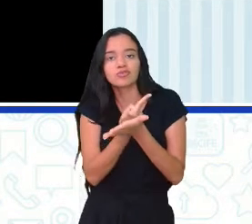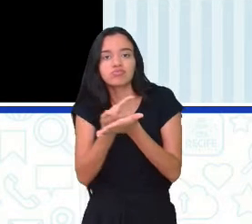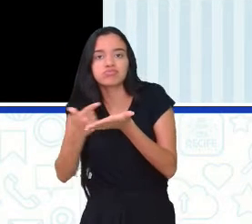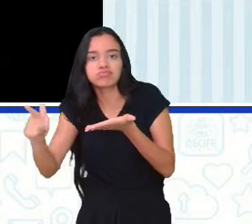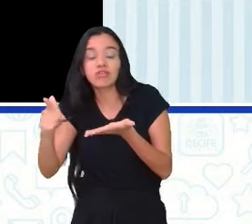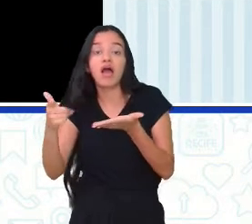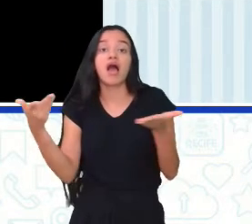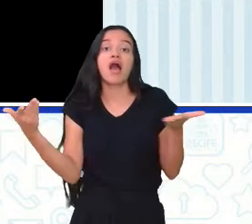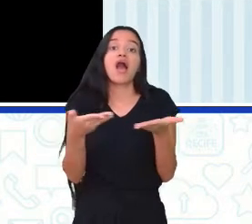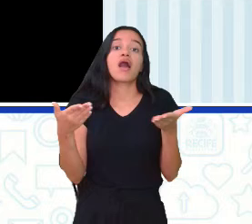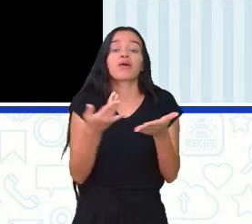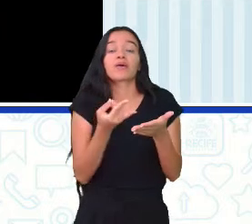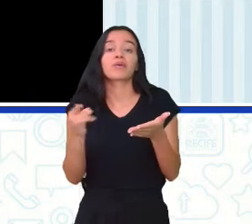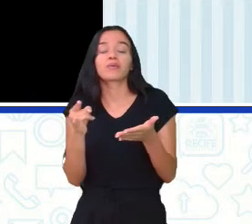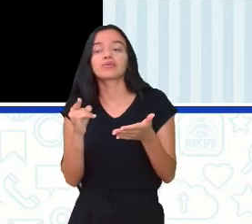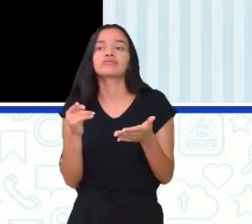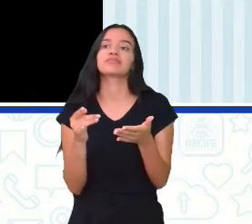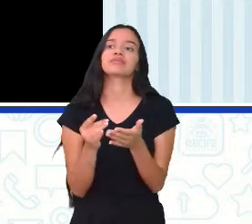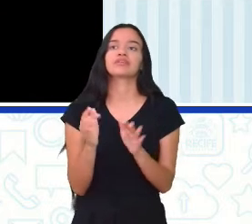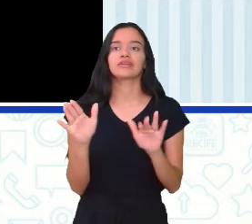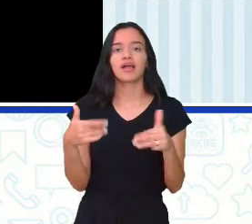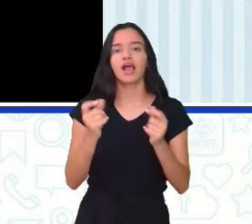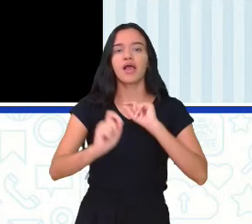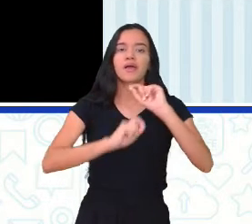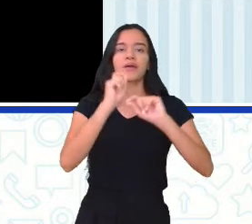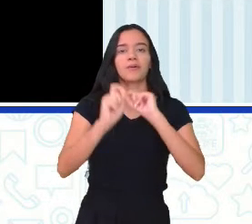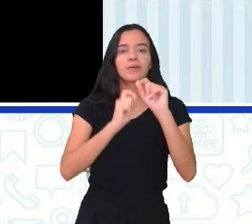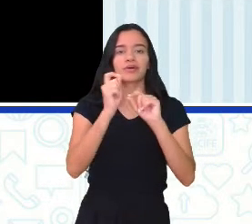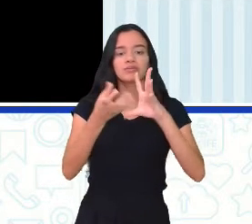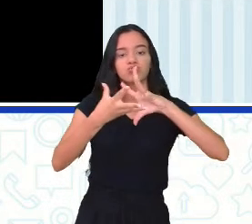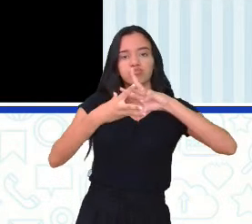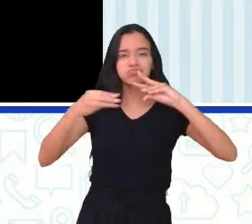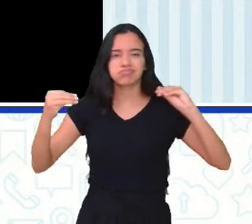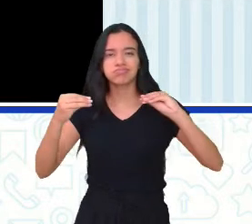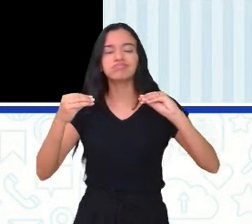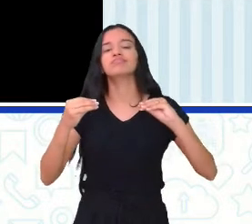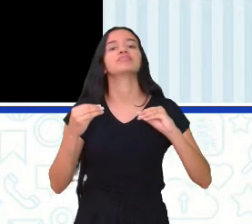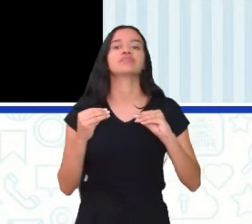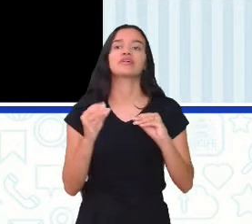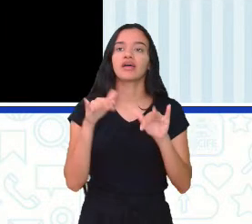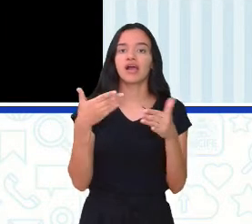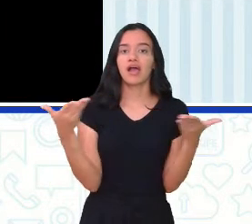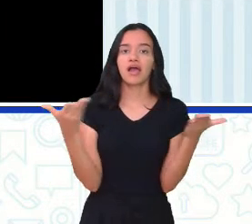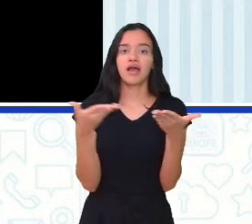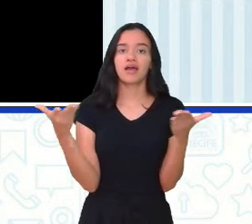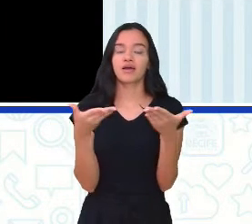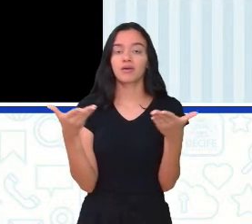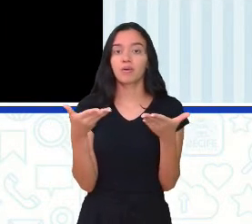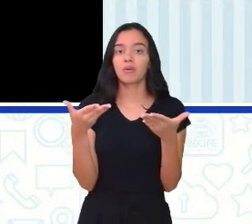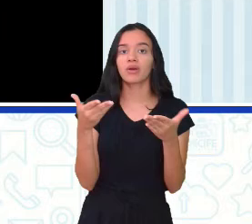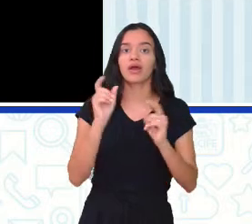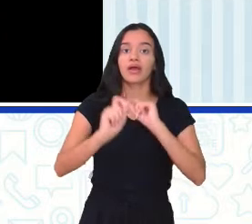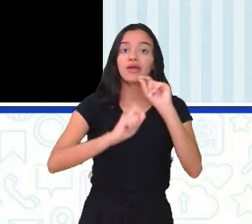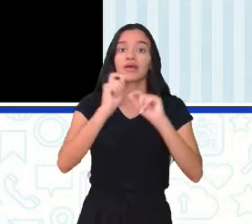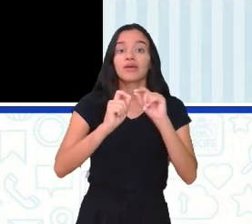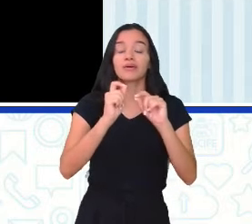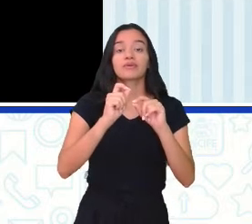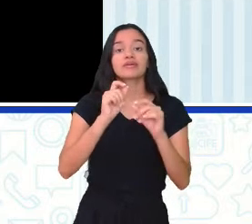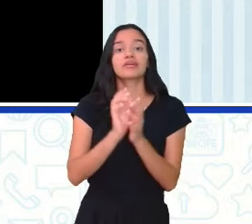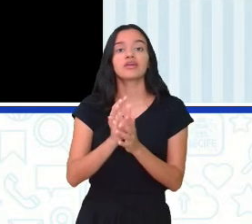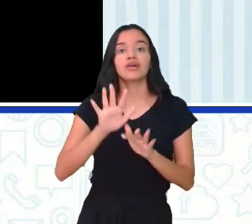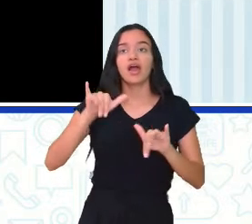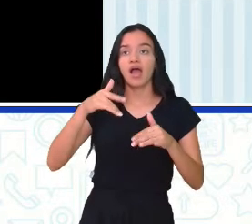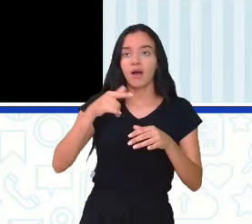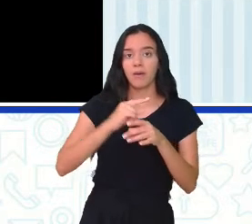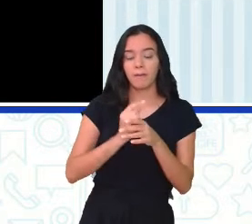última etapa da fase líquida, a desinfecção ultravioleta. Neste ponto, o efluente é exposto a raios ultravioleta.